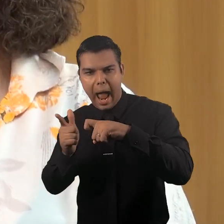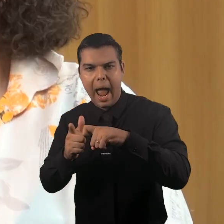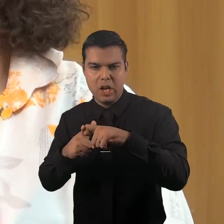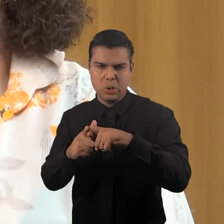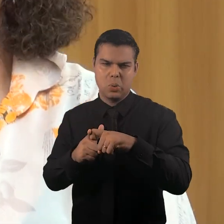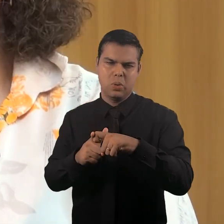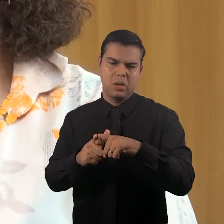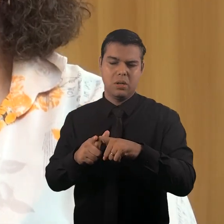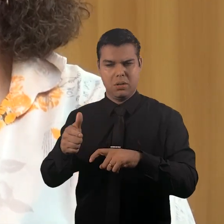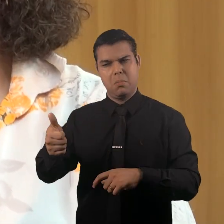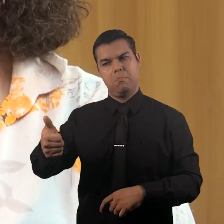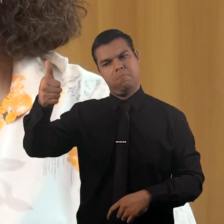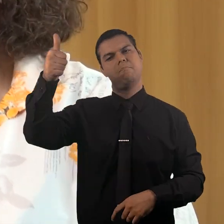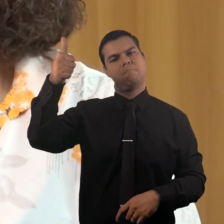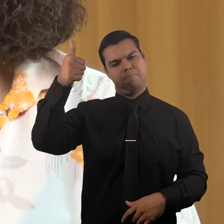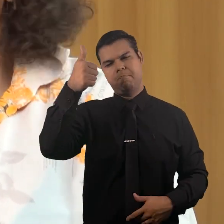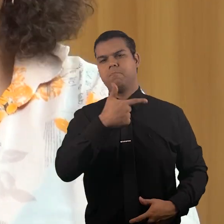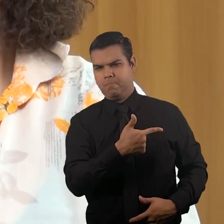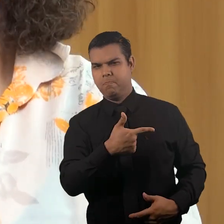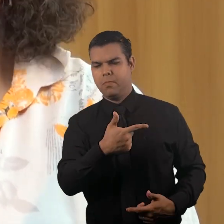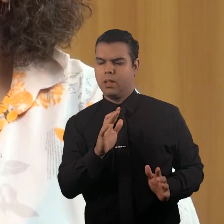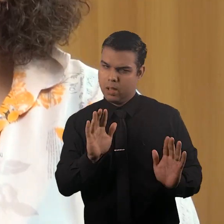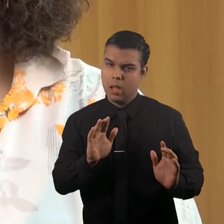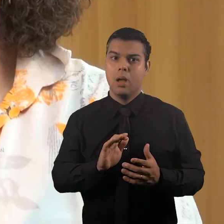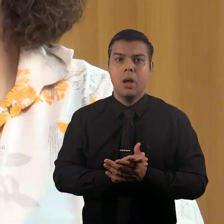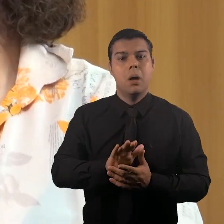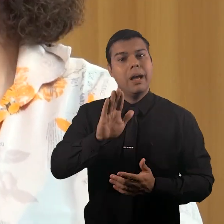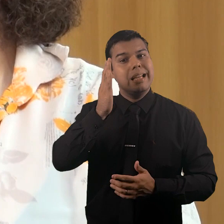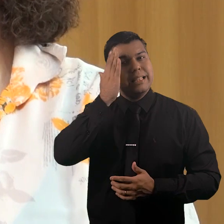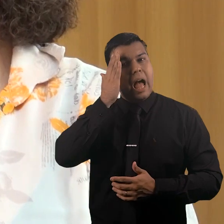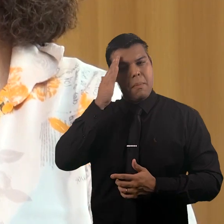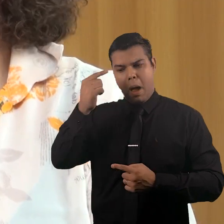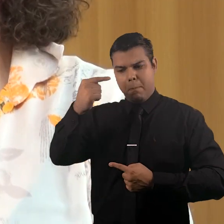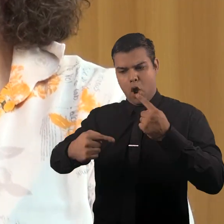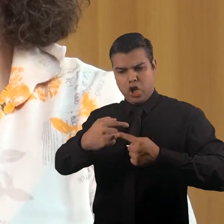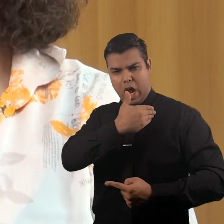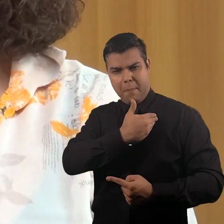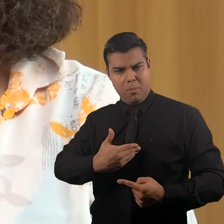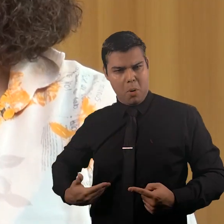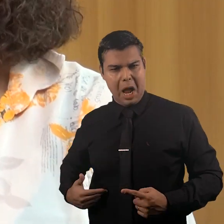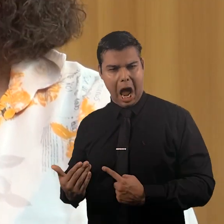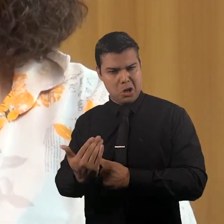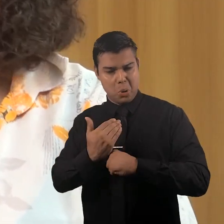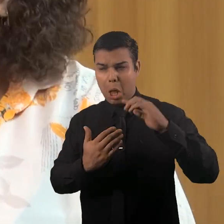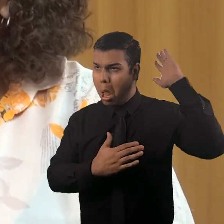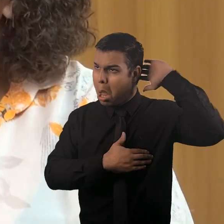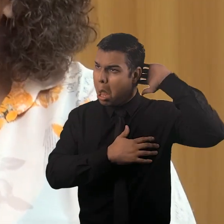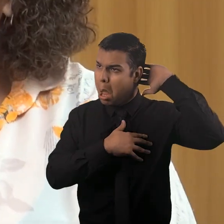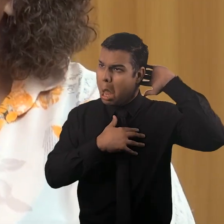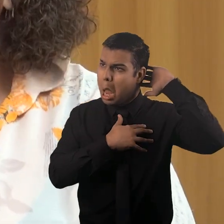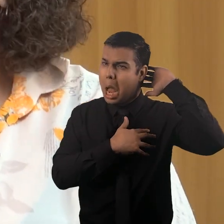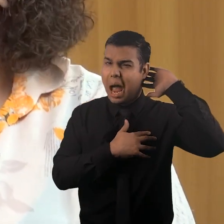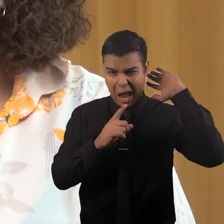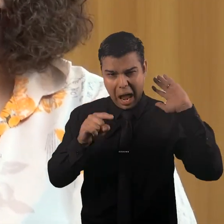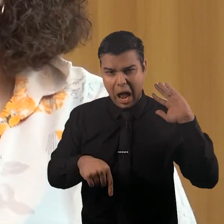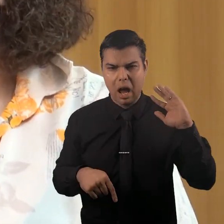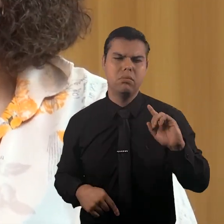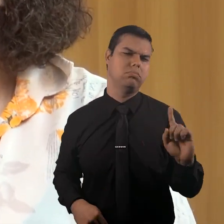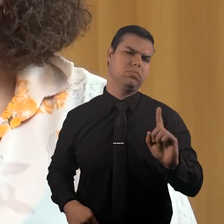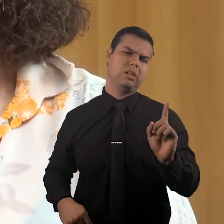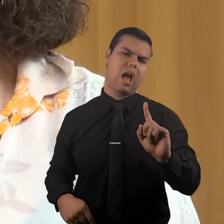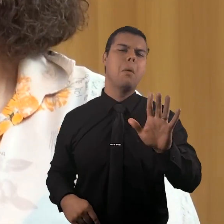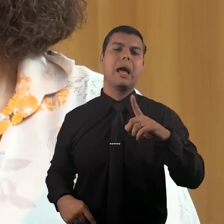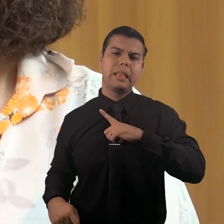um complemento ou ele é uma política pública para que as pessoas salvem as suas vidas. Mas existem, sim, muitos relatos